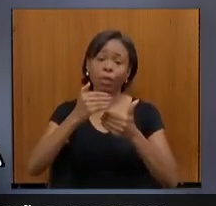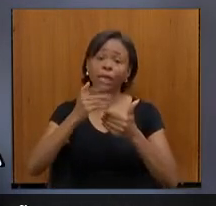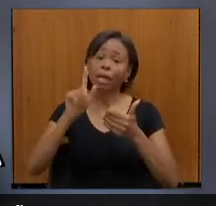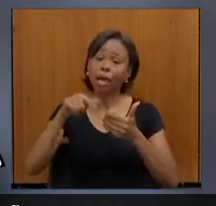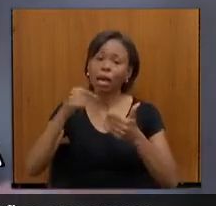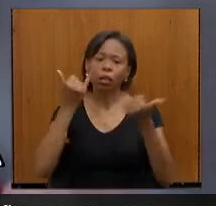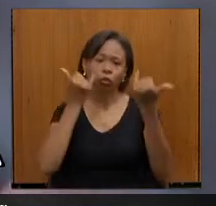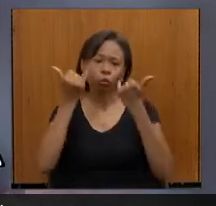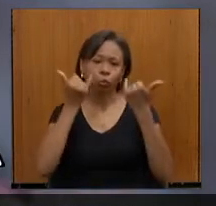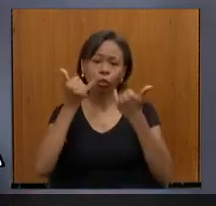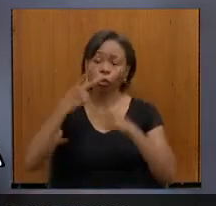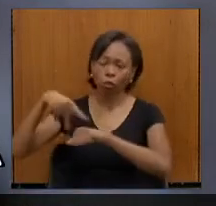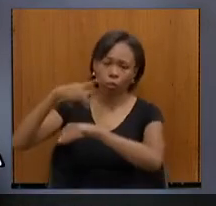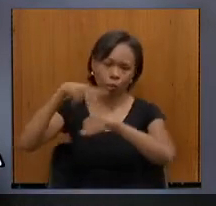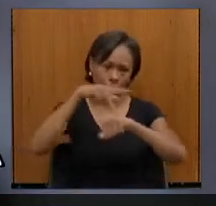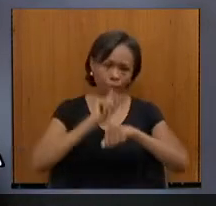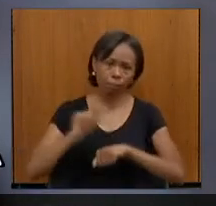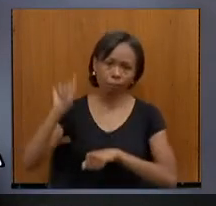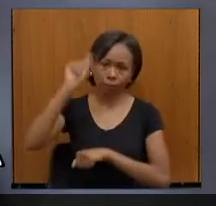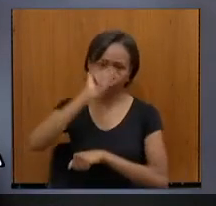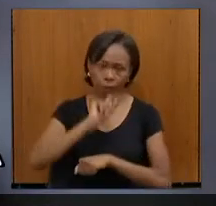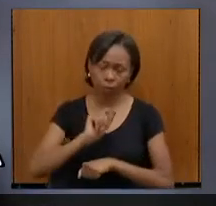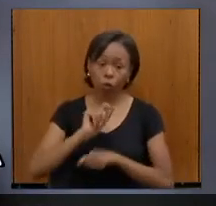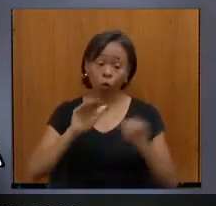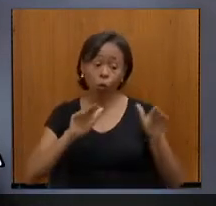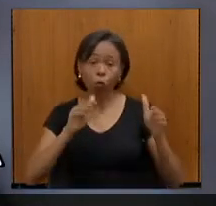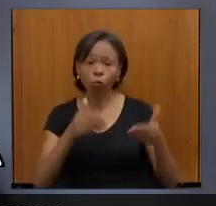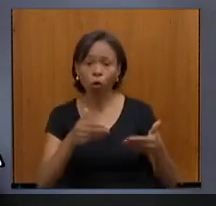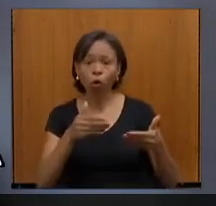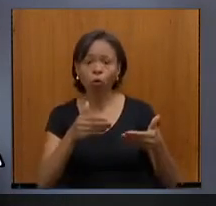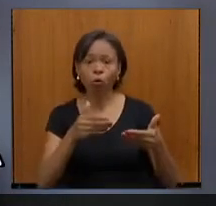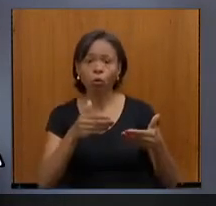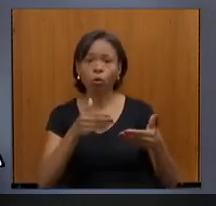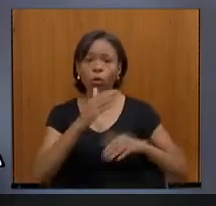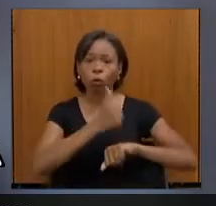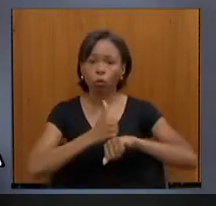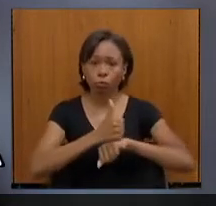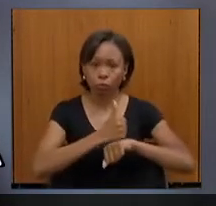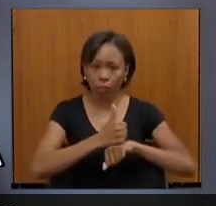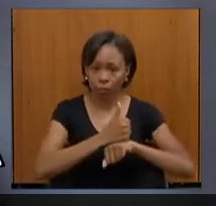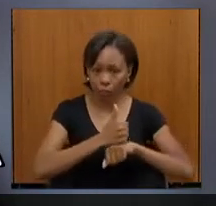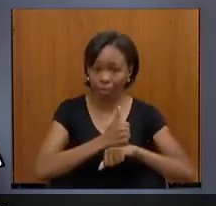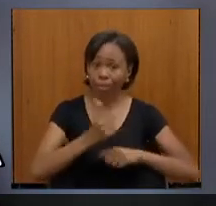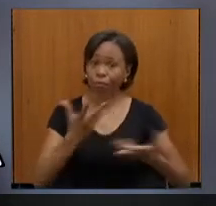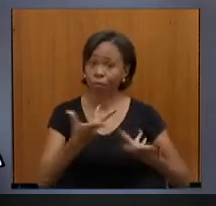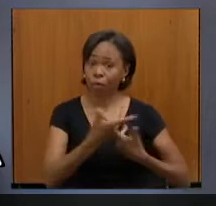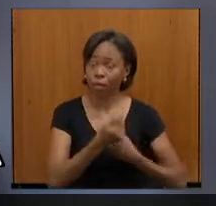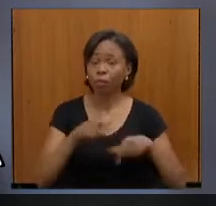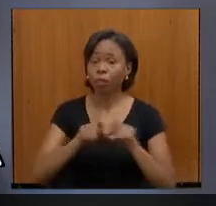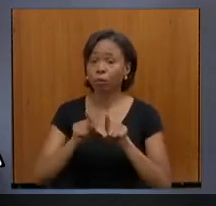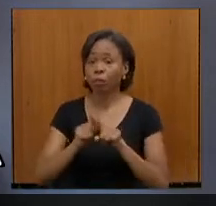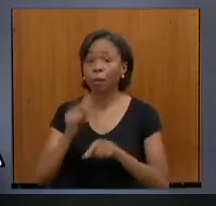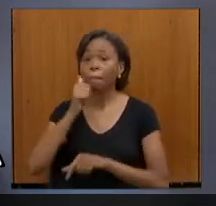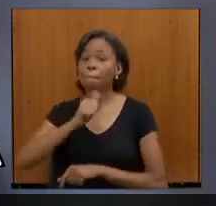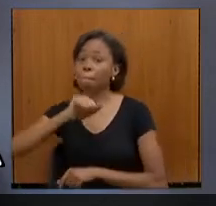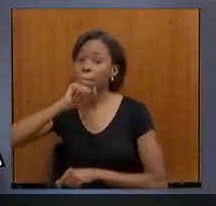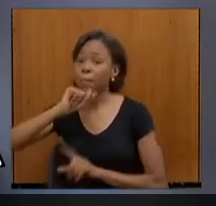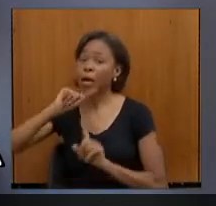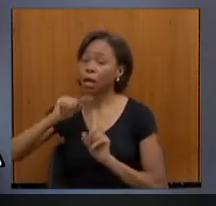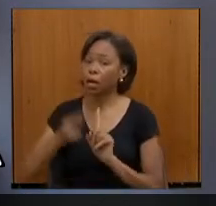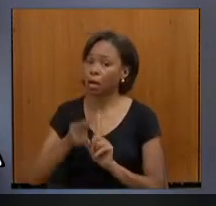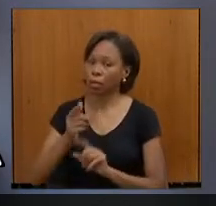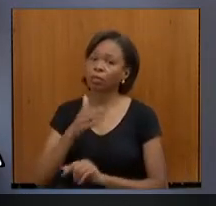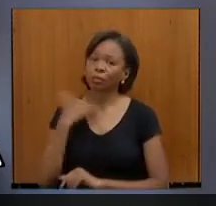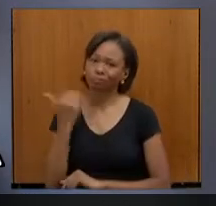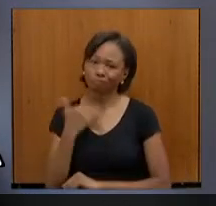têm: atenção por pessoal qualificado e mortalidade materna. Próximo. Por fim, eu